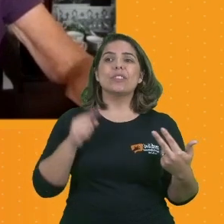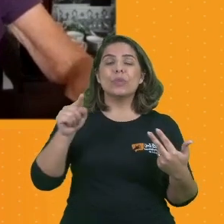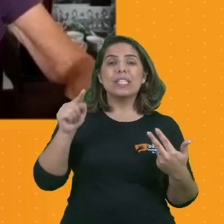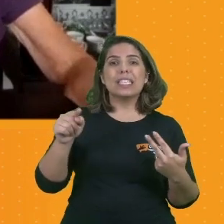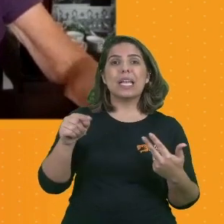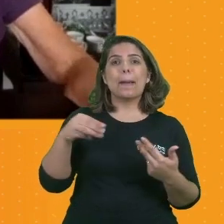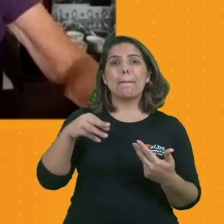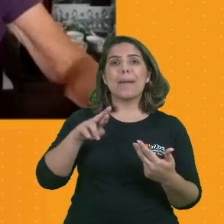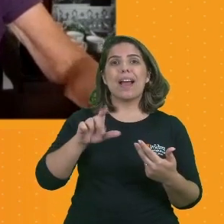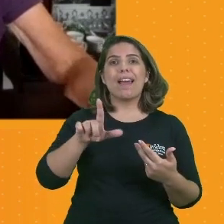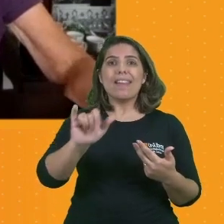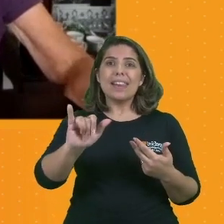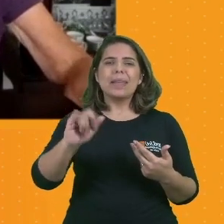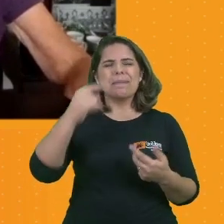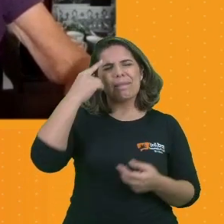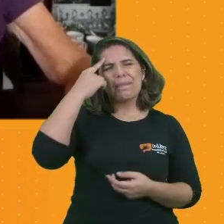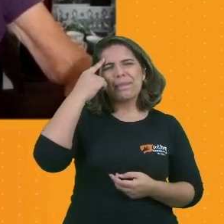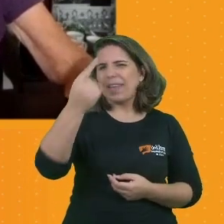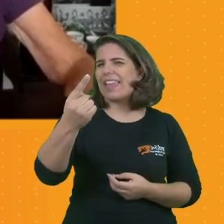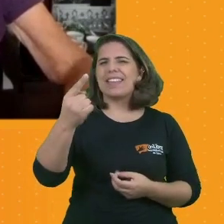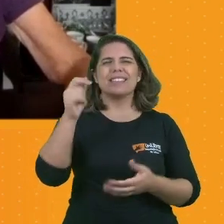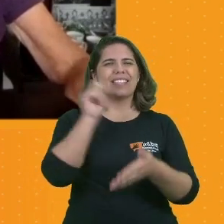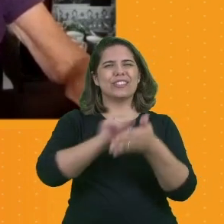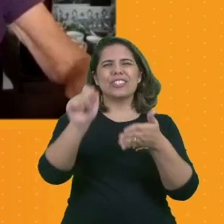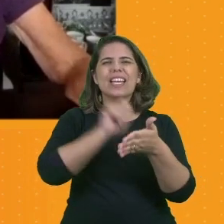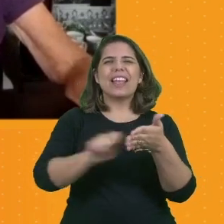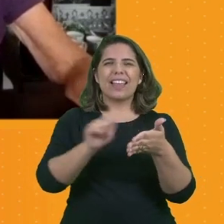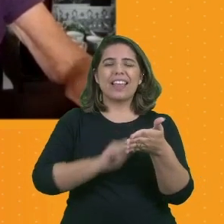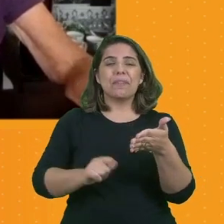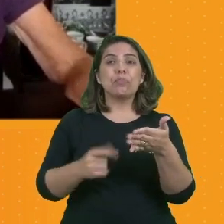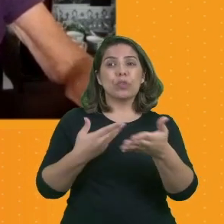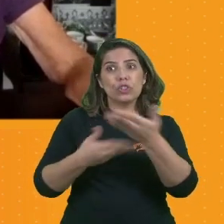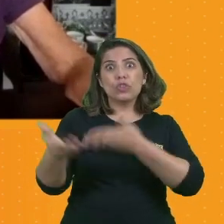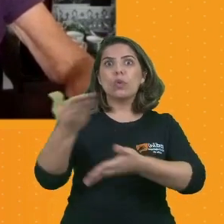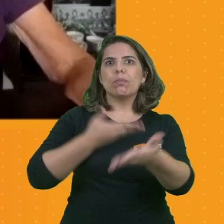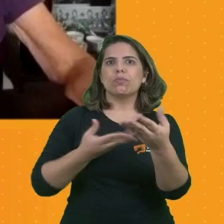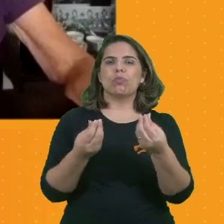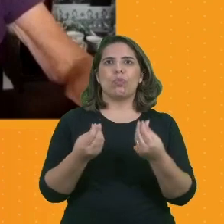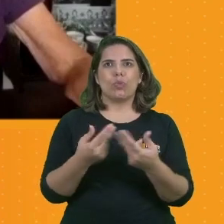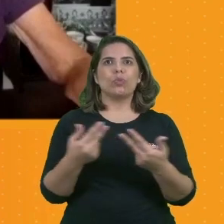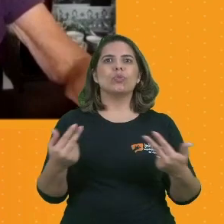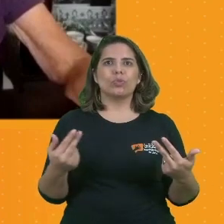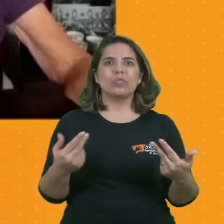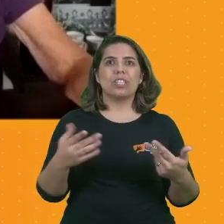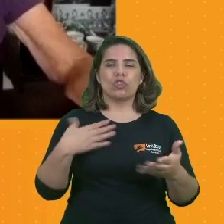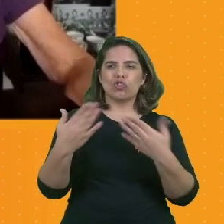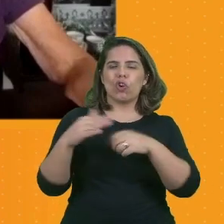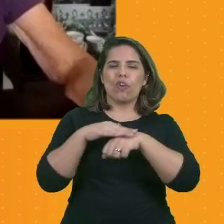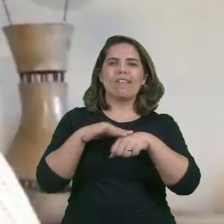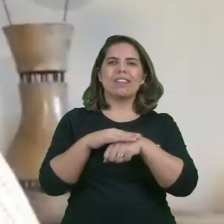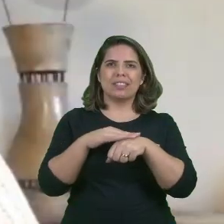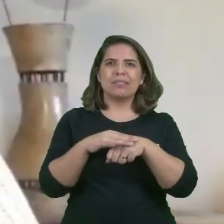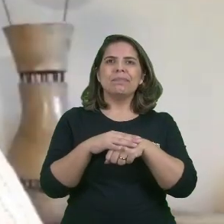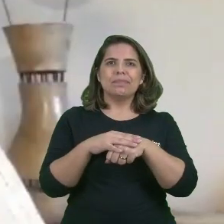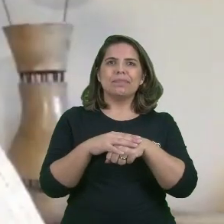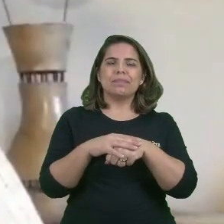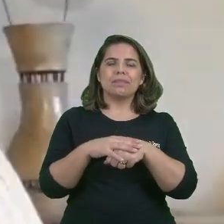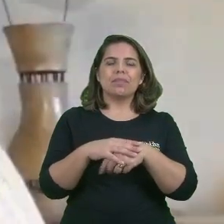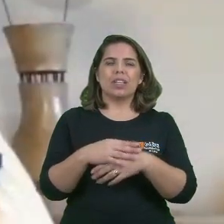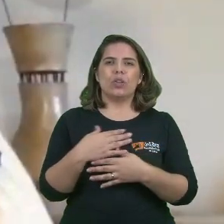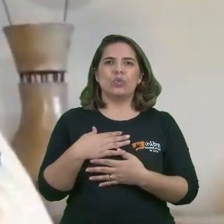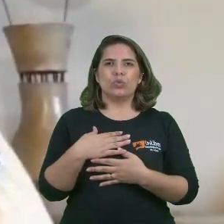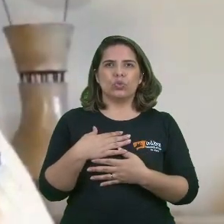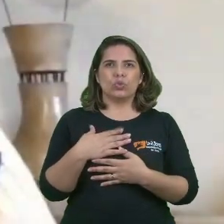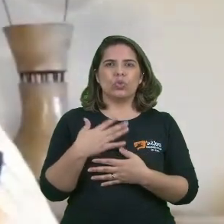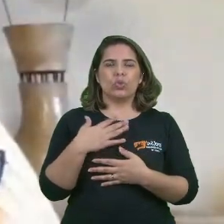professora Marli pensa escreve porque a gente compartilha muito disso nas nossas conversas né Eu